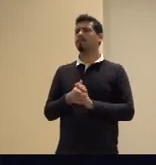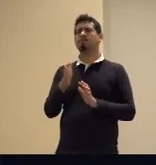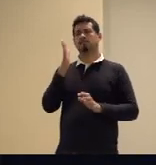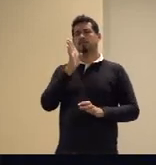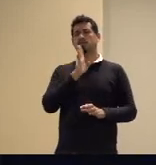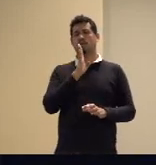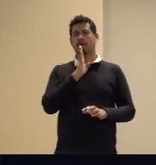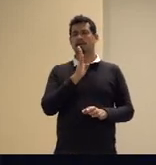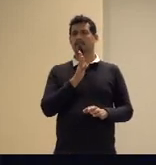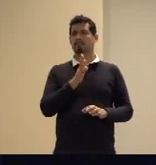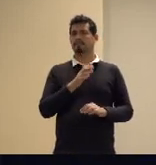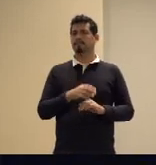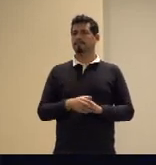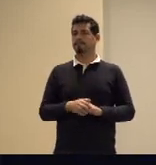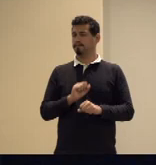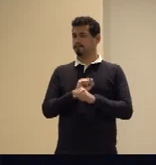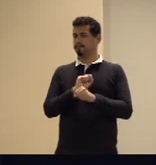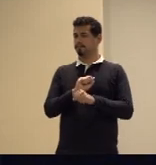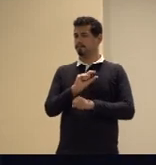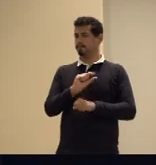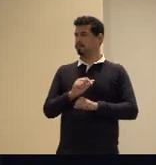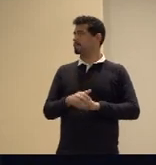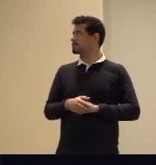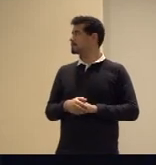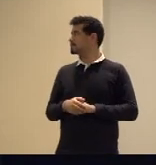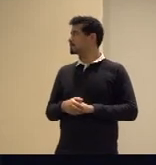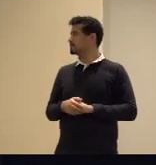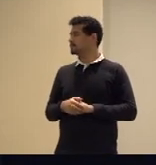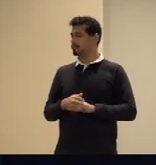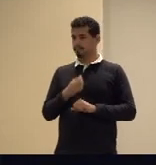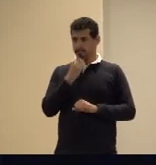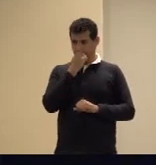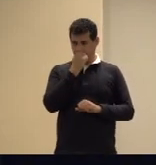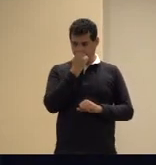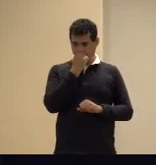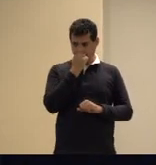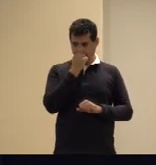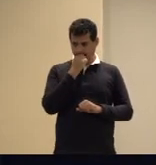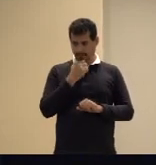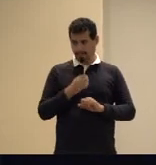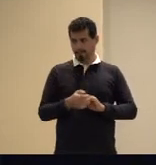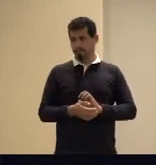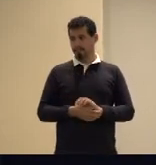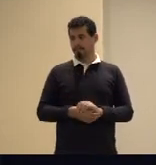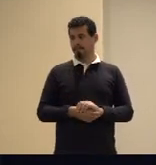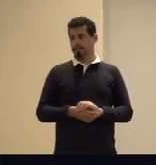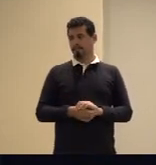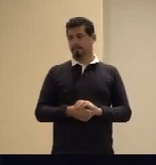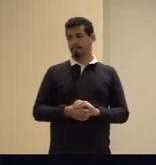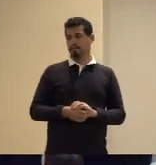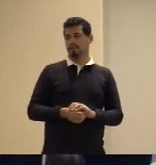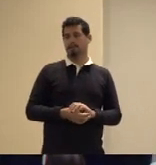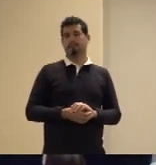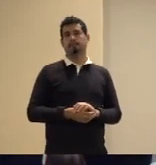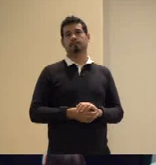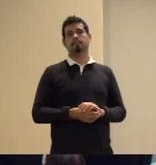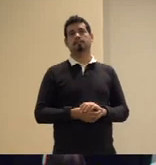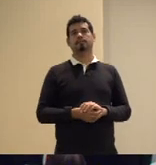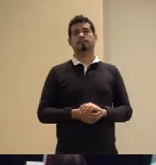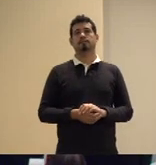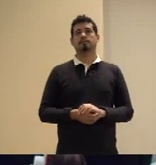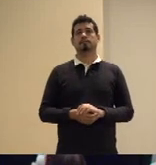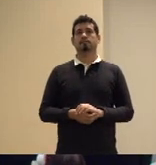sabem... Deixa eu só entender como é que funciona. Para cá? Para lá? Para lá. Bom,